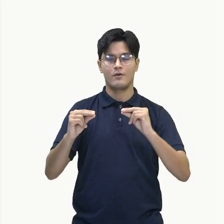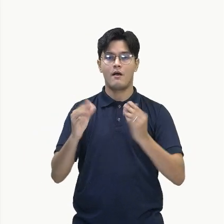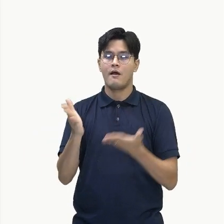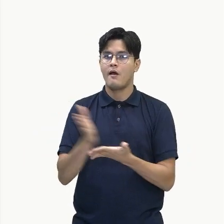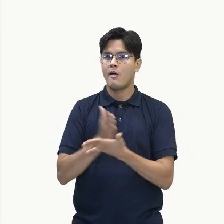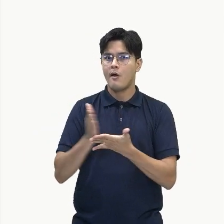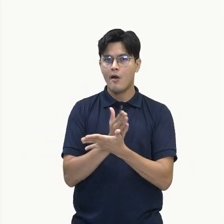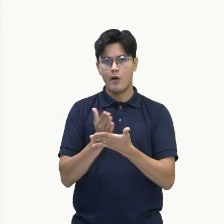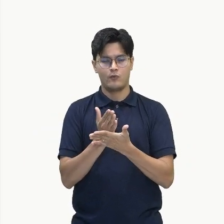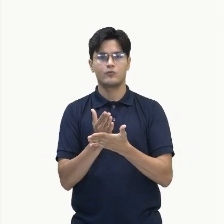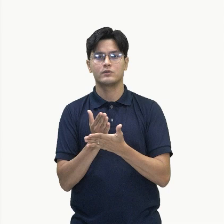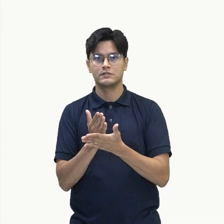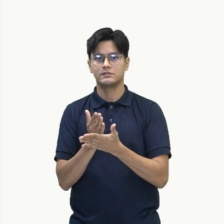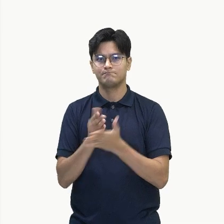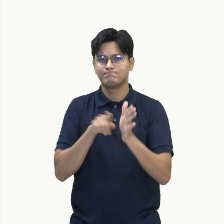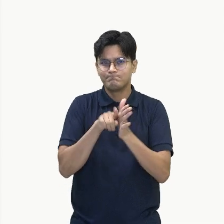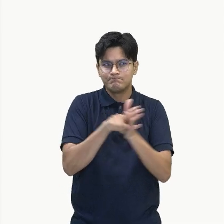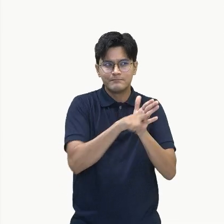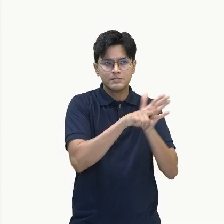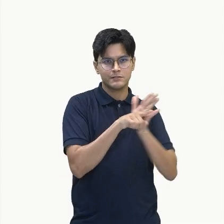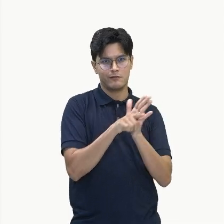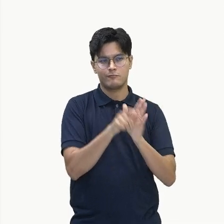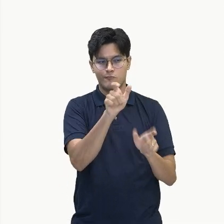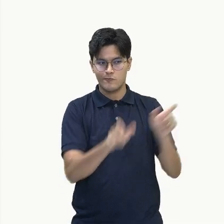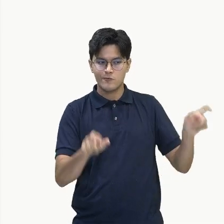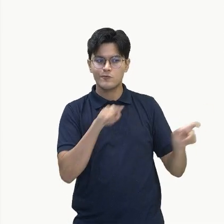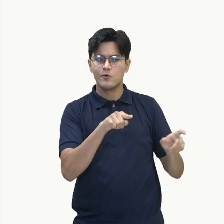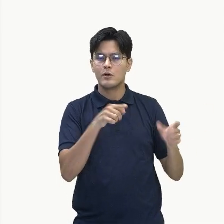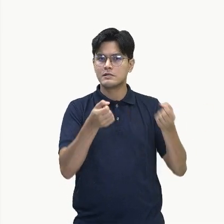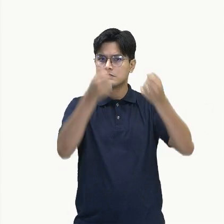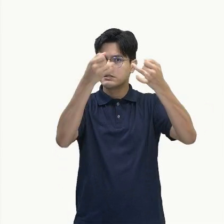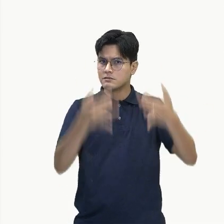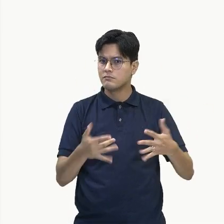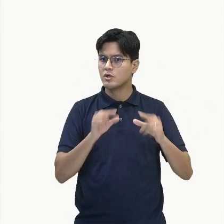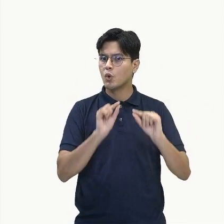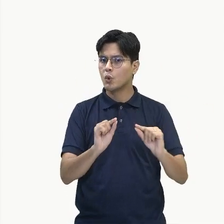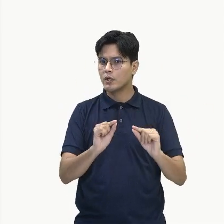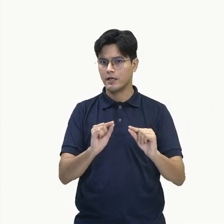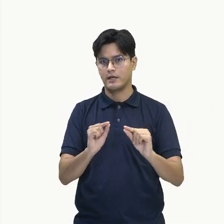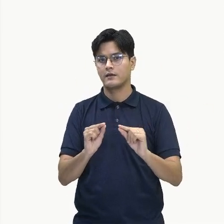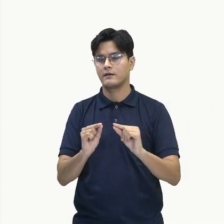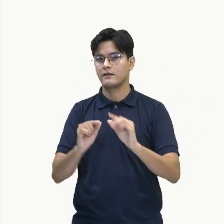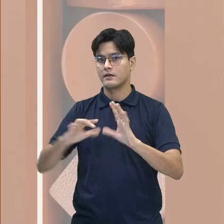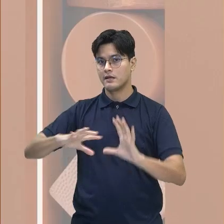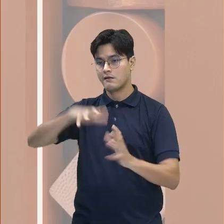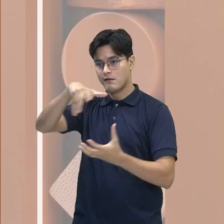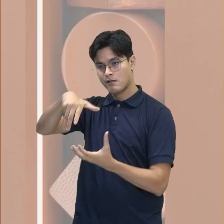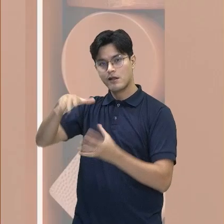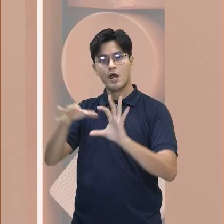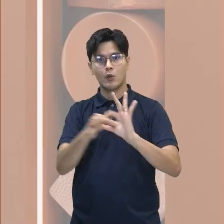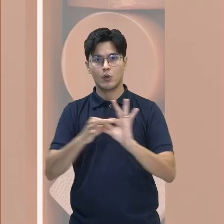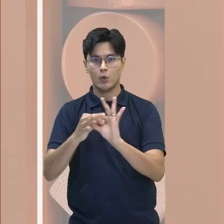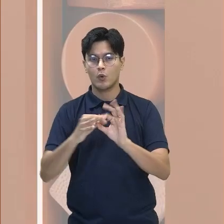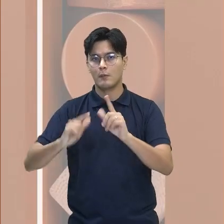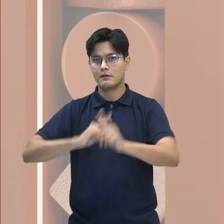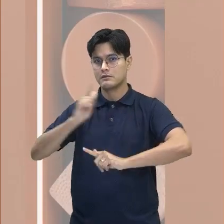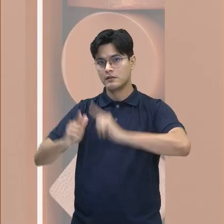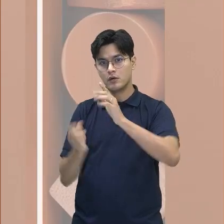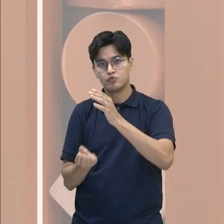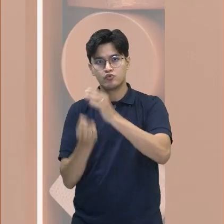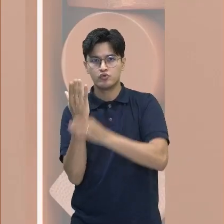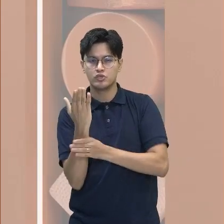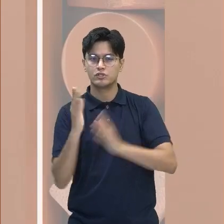a globalização ela surge lá no século XV, no século XVI, durante o processo de